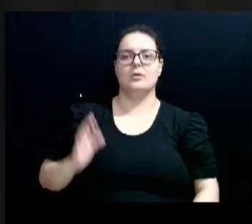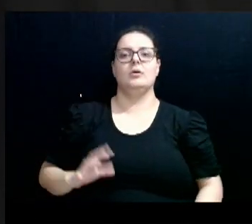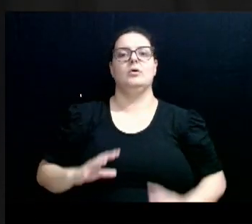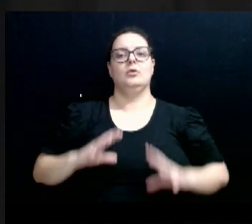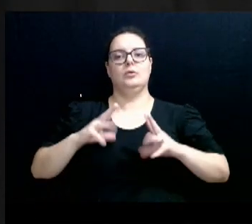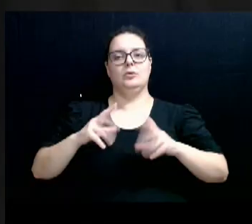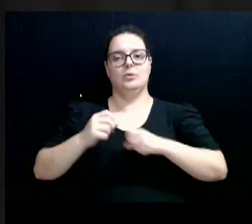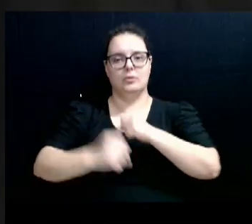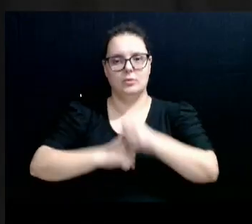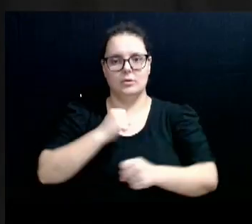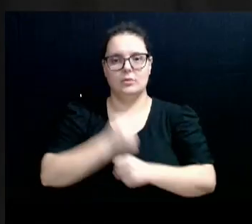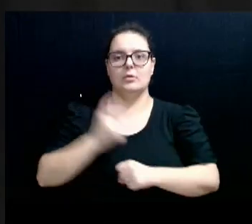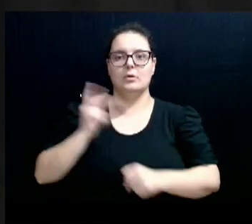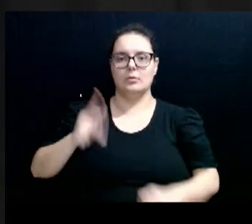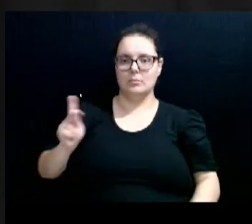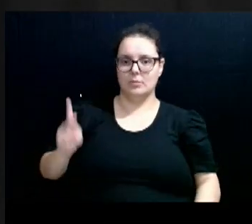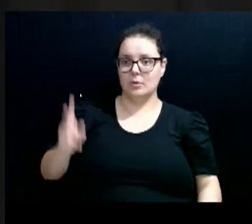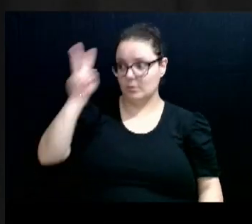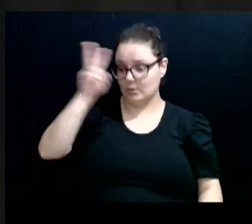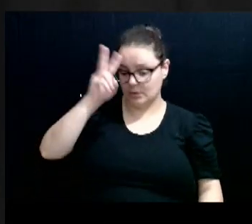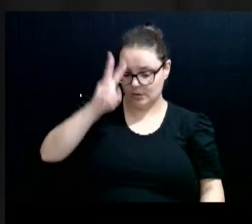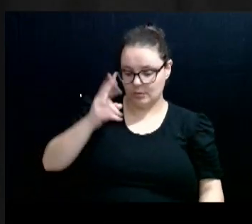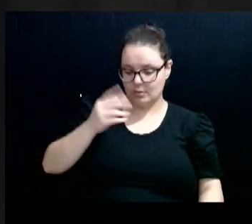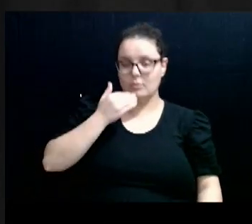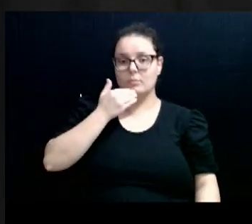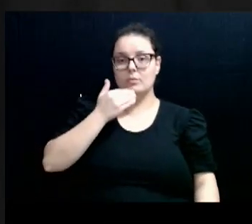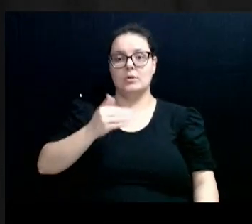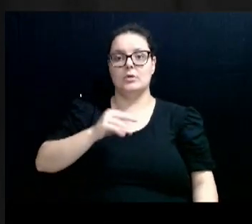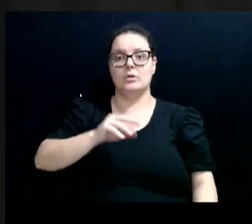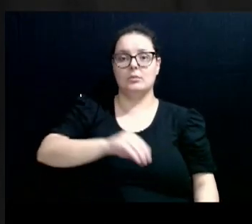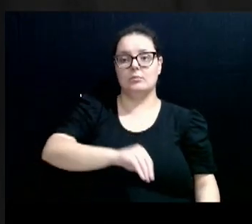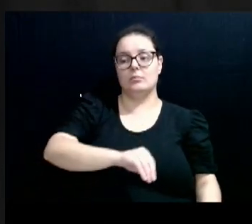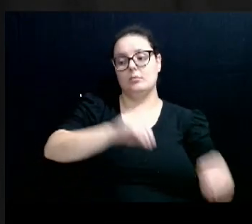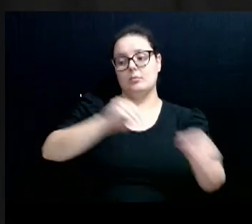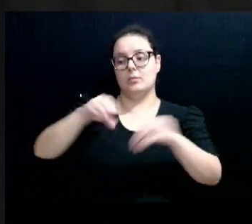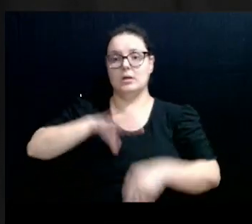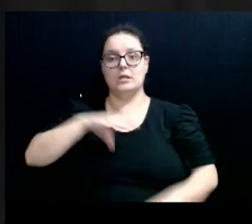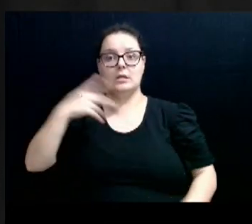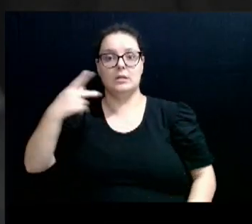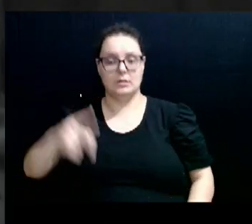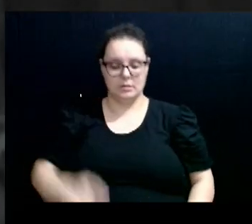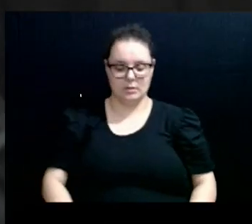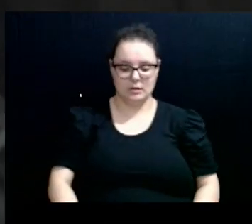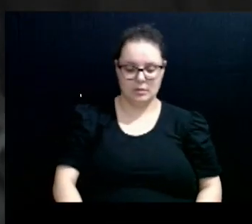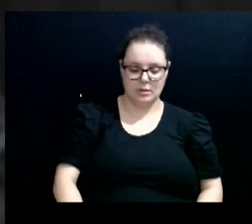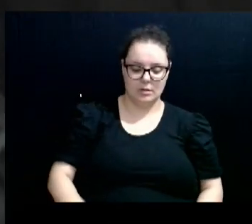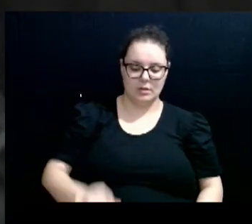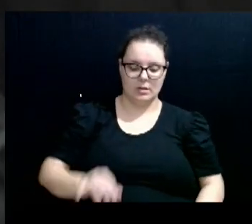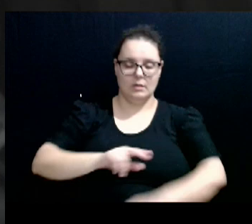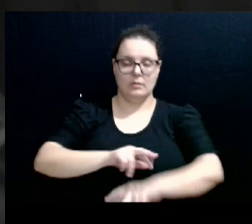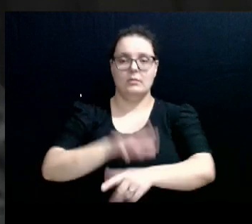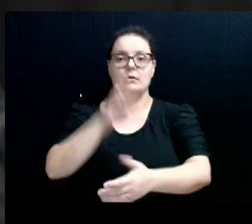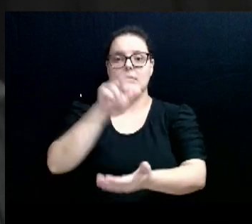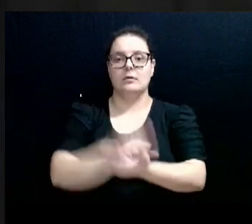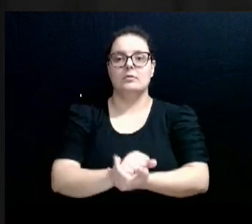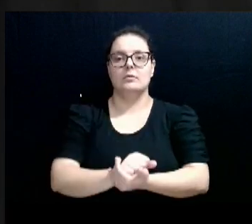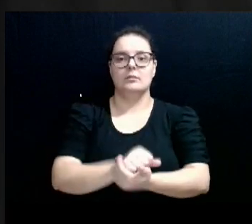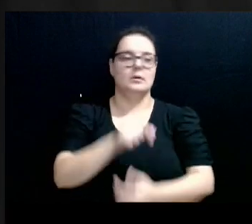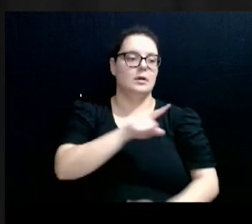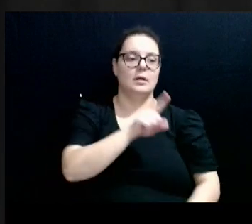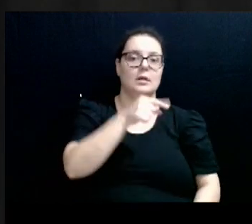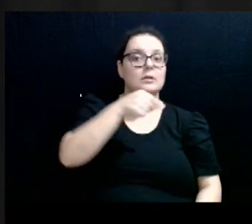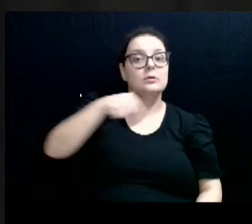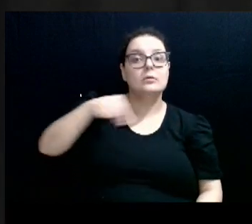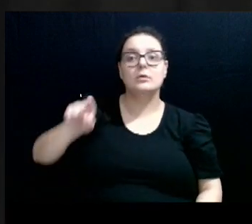história que ele pedia a remoção para uma cidade dele, aí um monte de gente se inscrevia e ele não ia. Então a